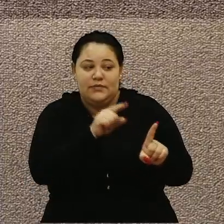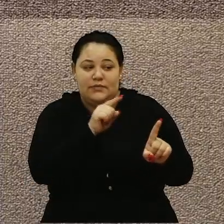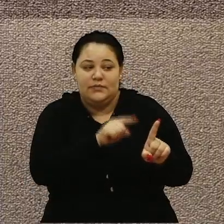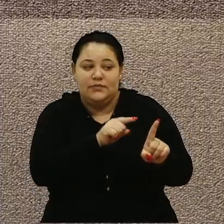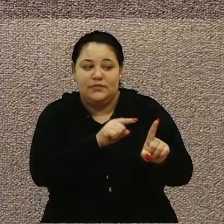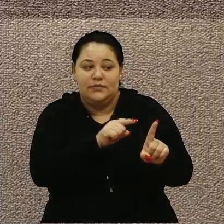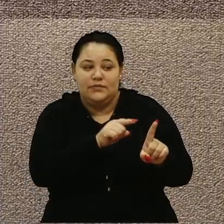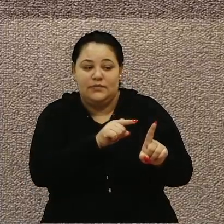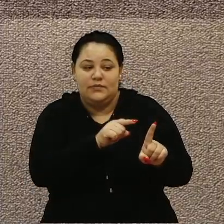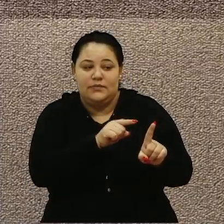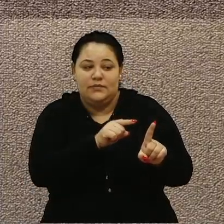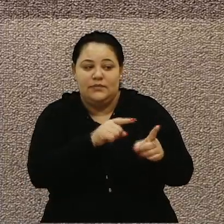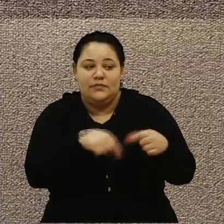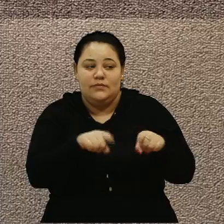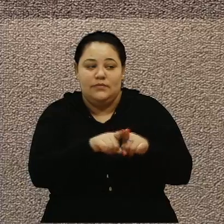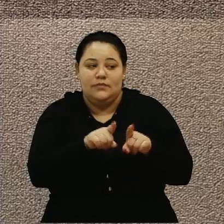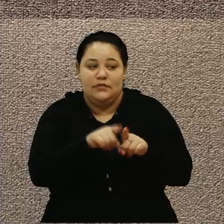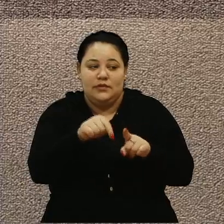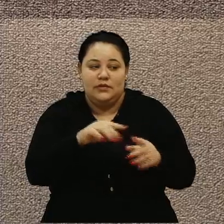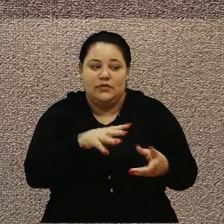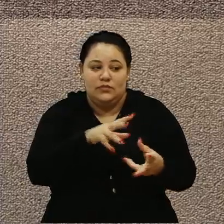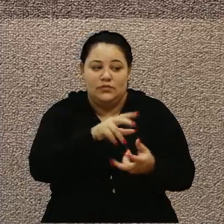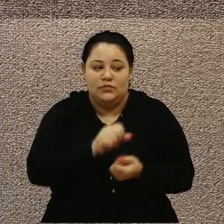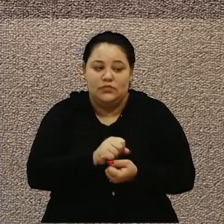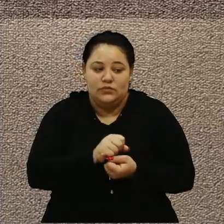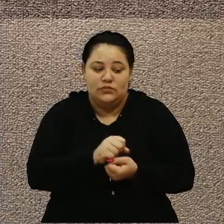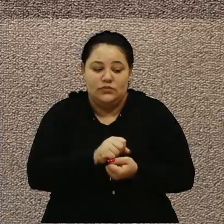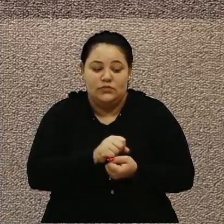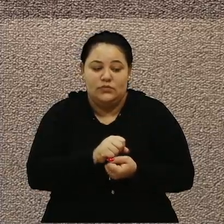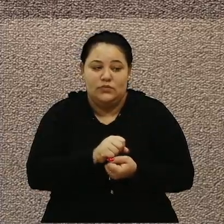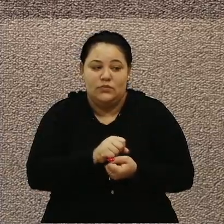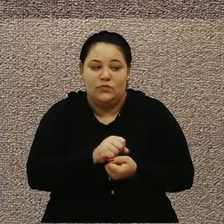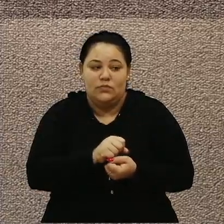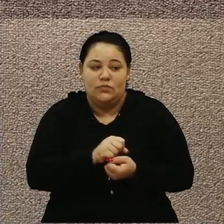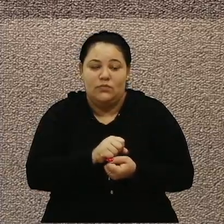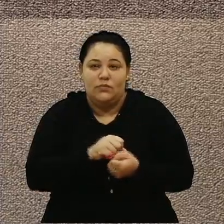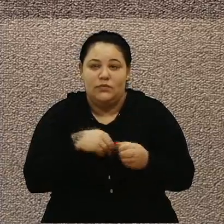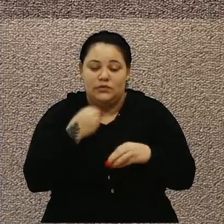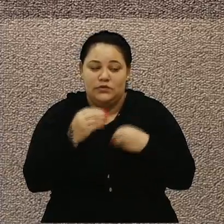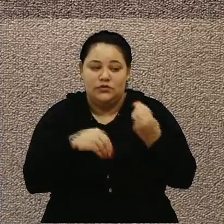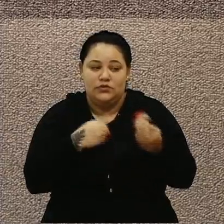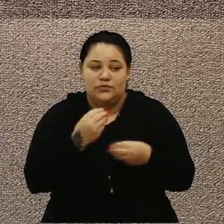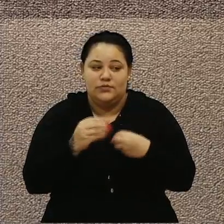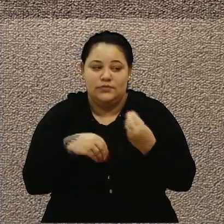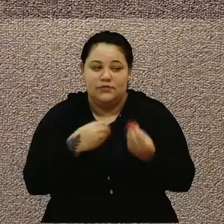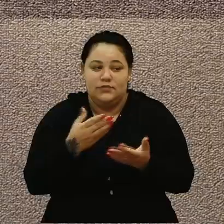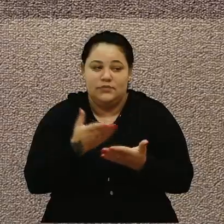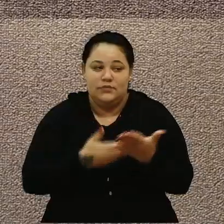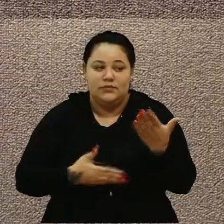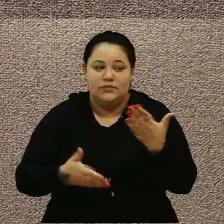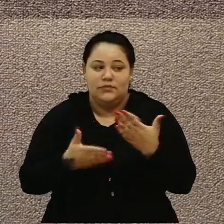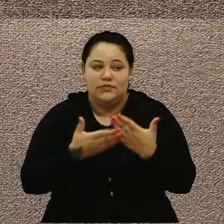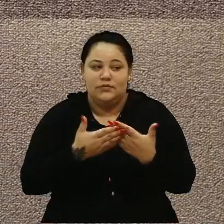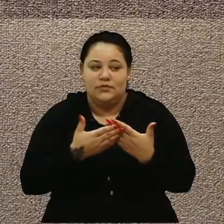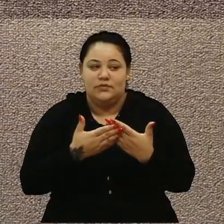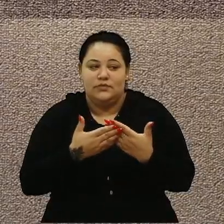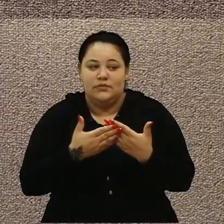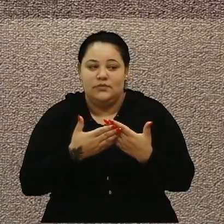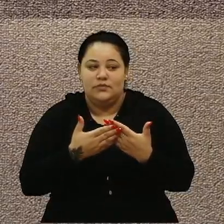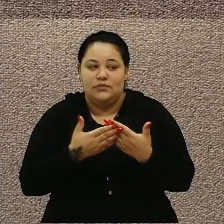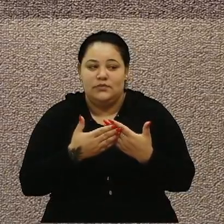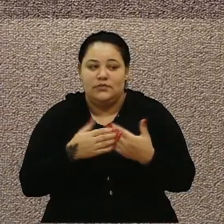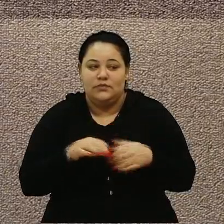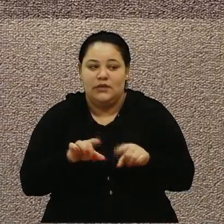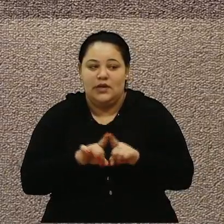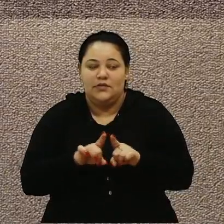sua estada aqui na Terra e cumpriu missão. Sentimento a todos os cristãos católicos e aqueles que se